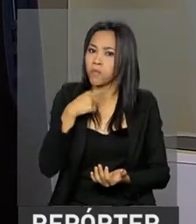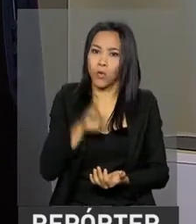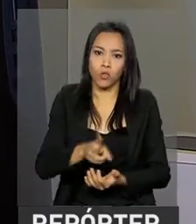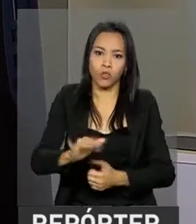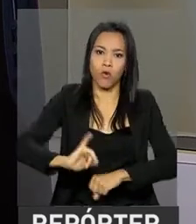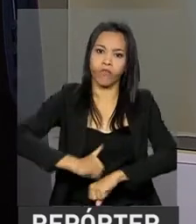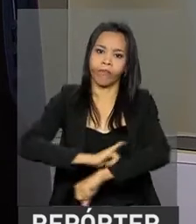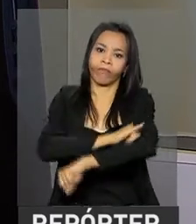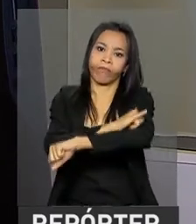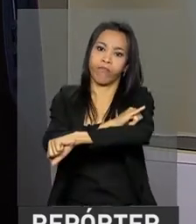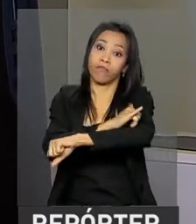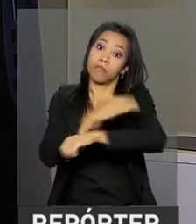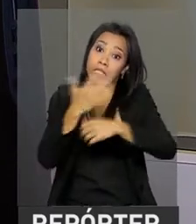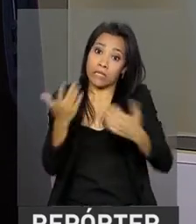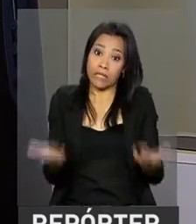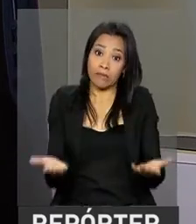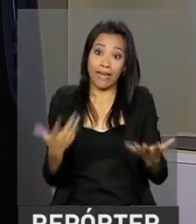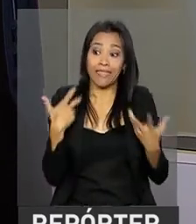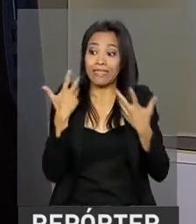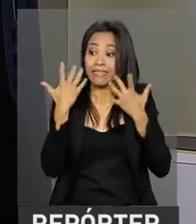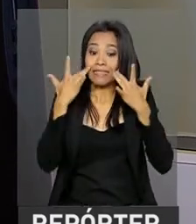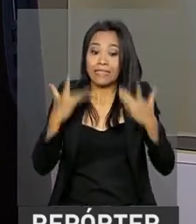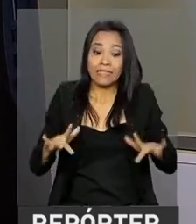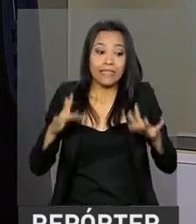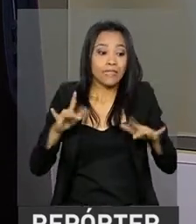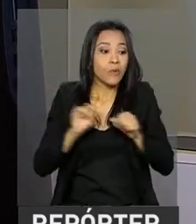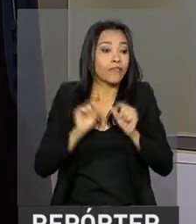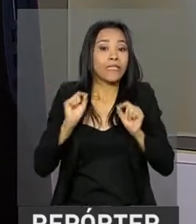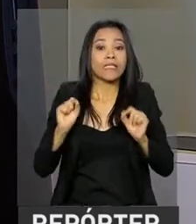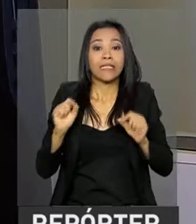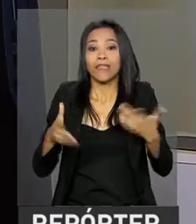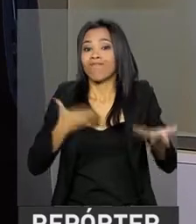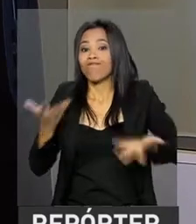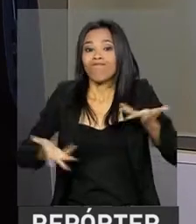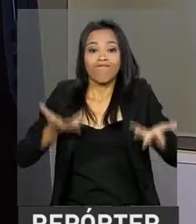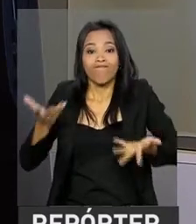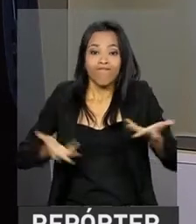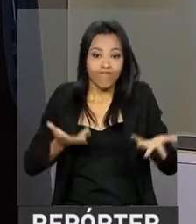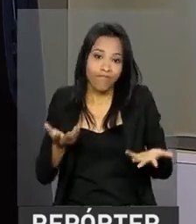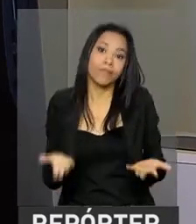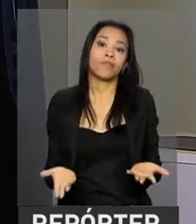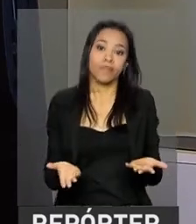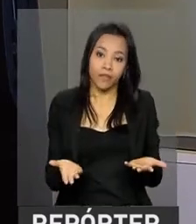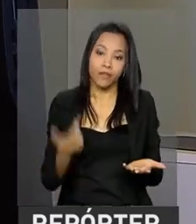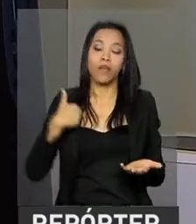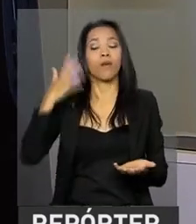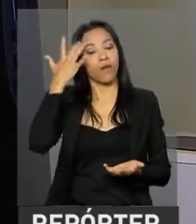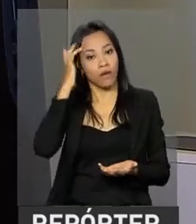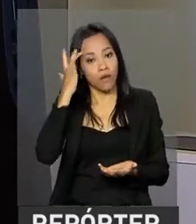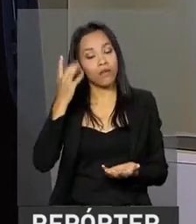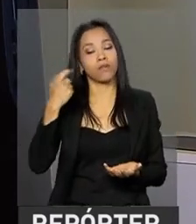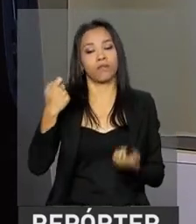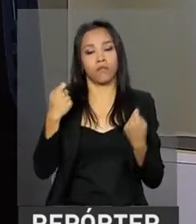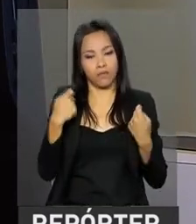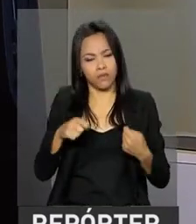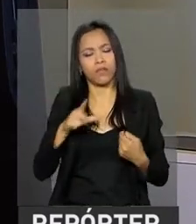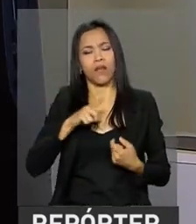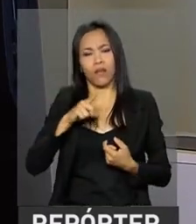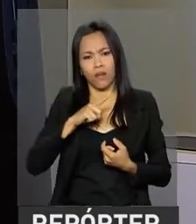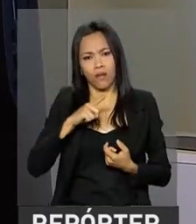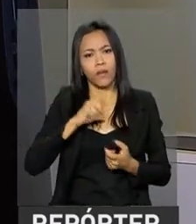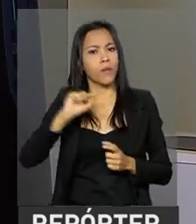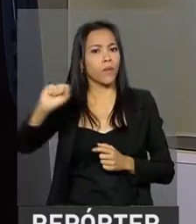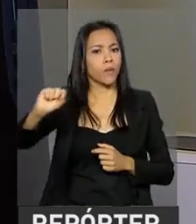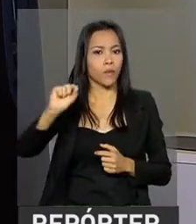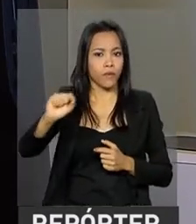E muitas vezes nós ficamos de mãos atadas, sem opção terapêutica. Então, assim, eu acho que existe espaço,